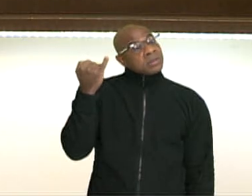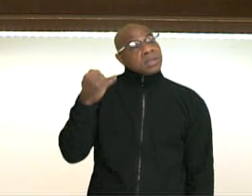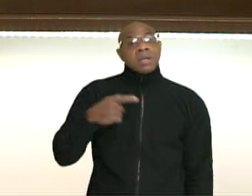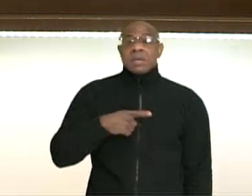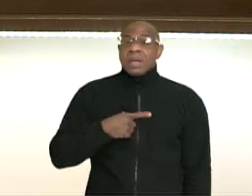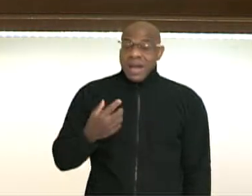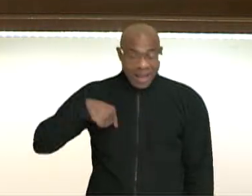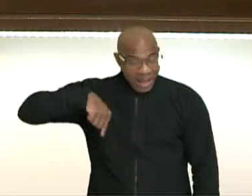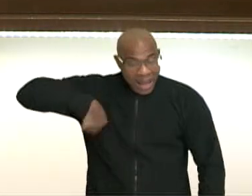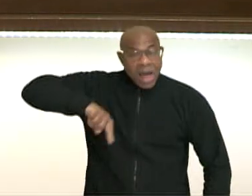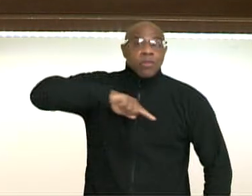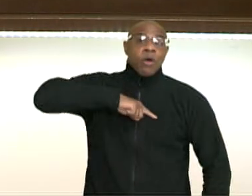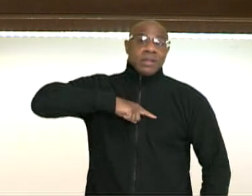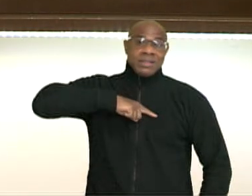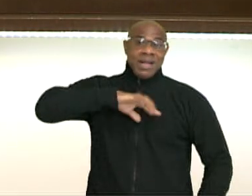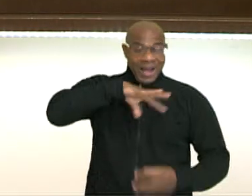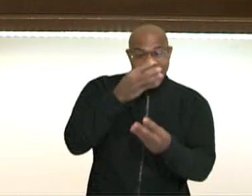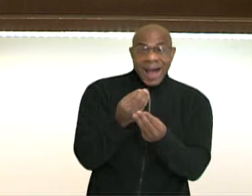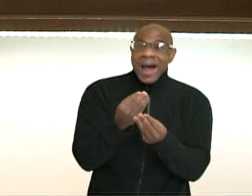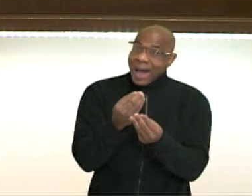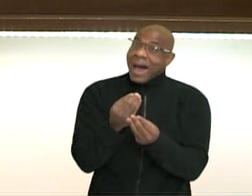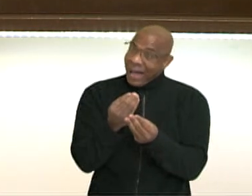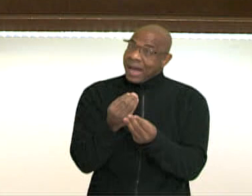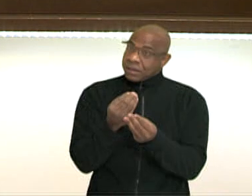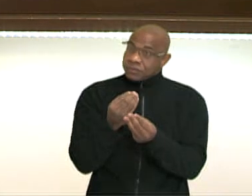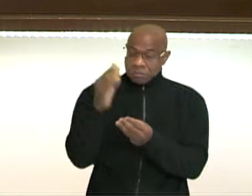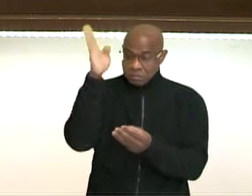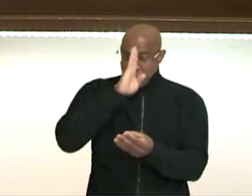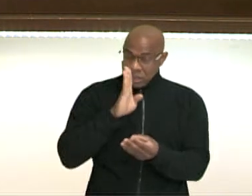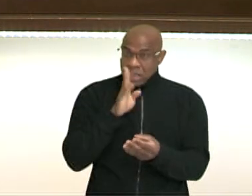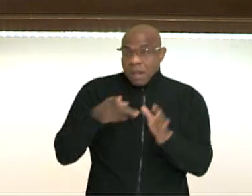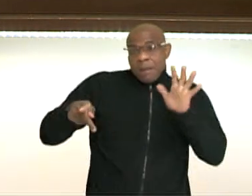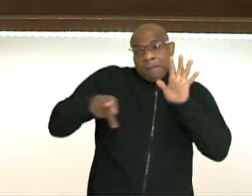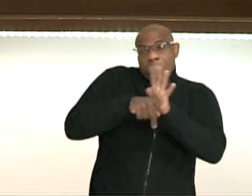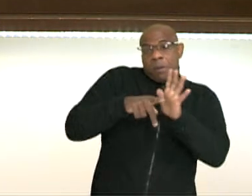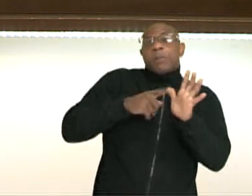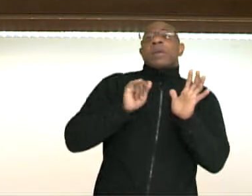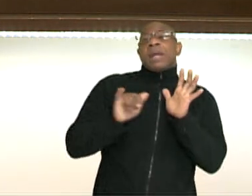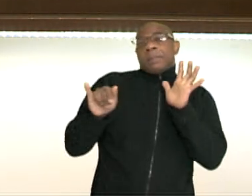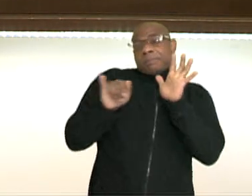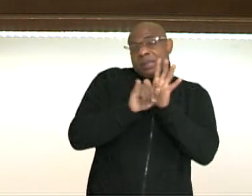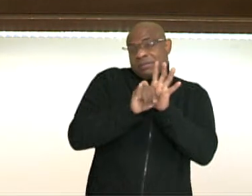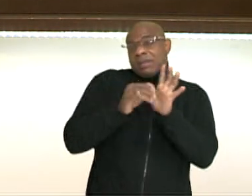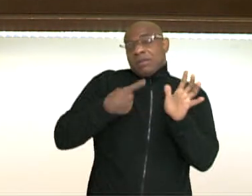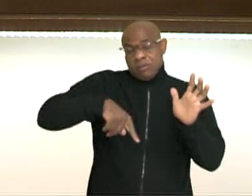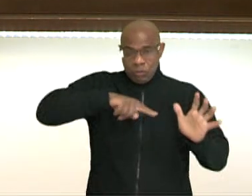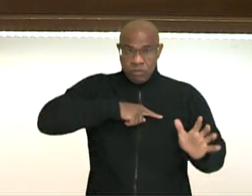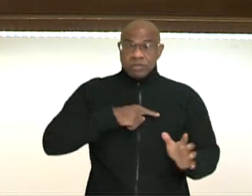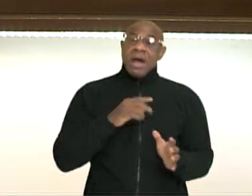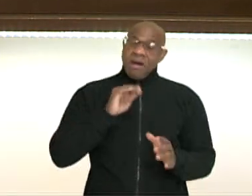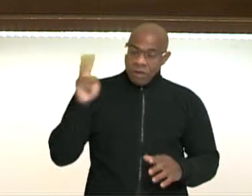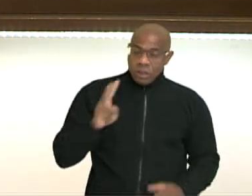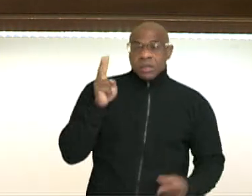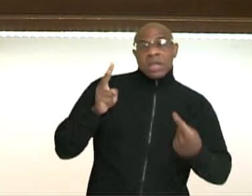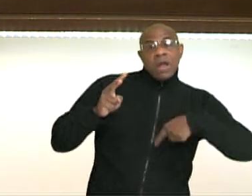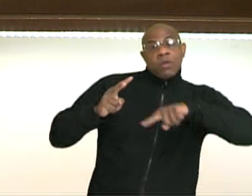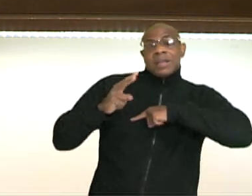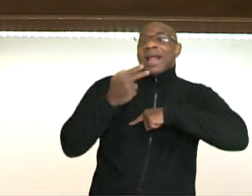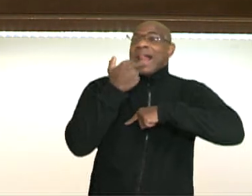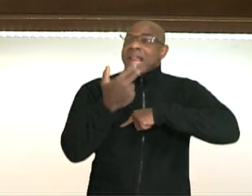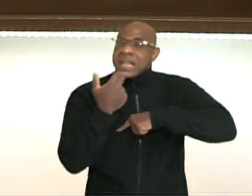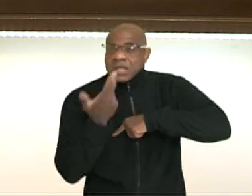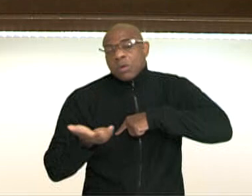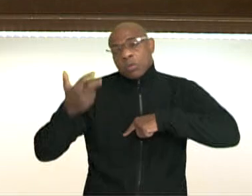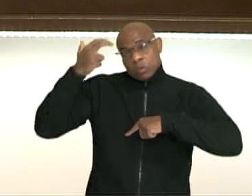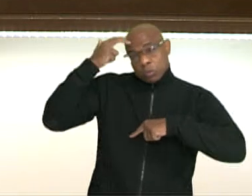nossa arte nacional, com a nossa identidade, valorizando a nossa língua, né? A nossa cultura,